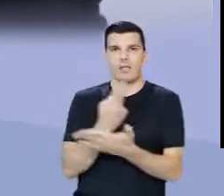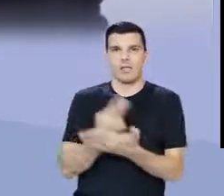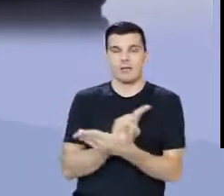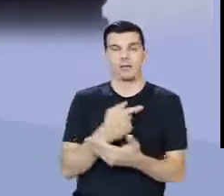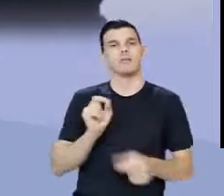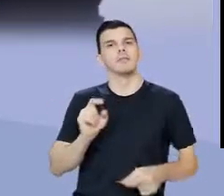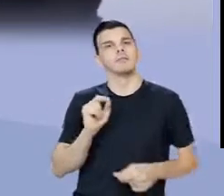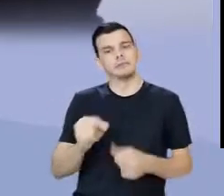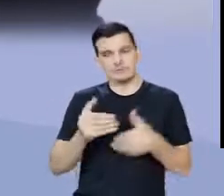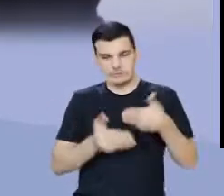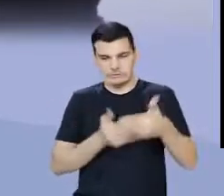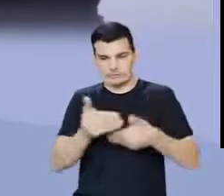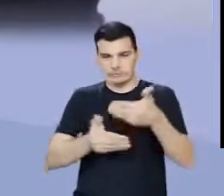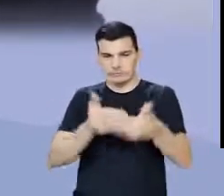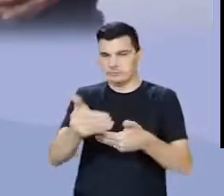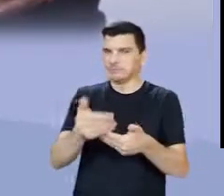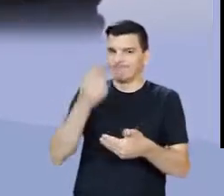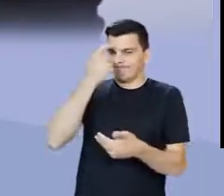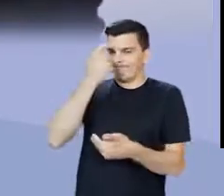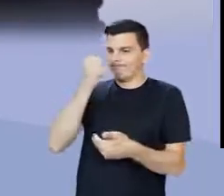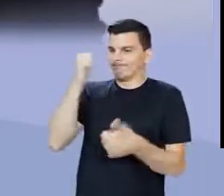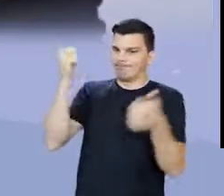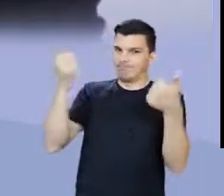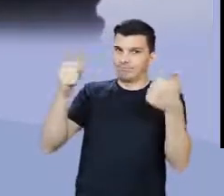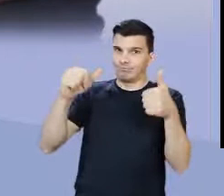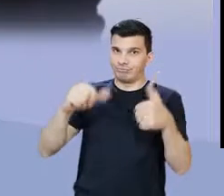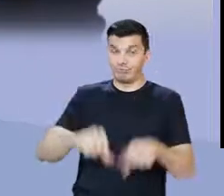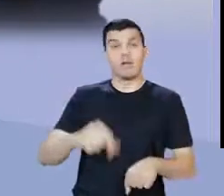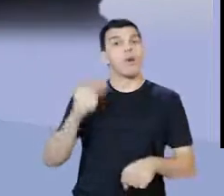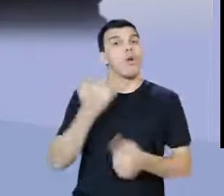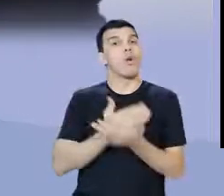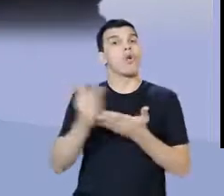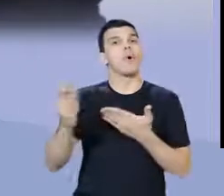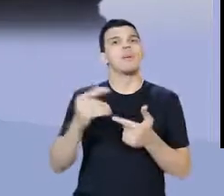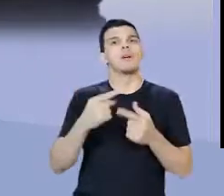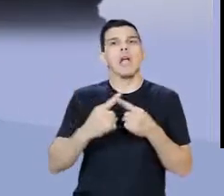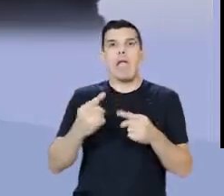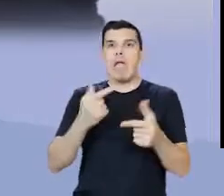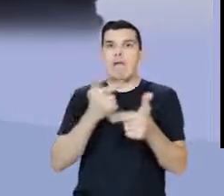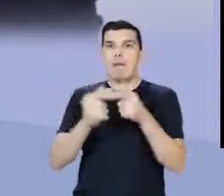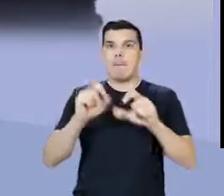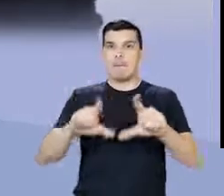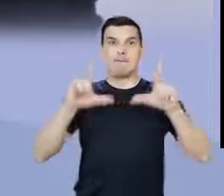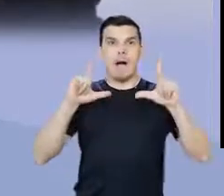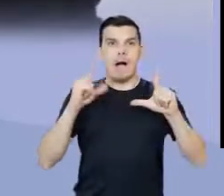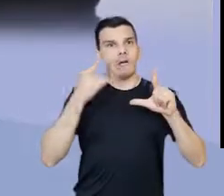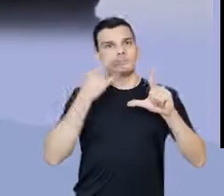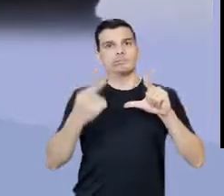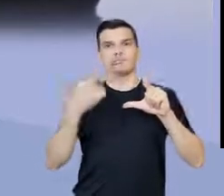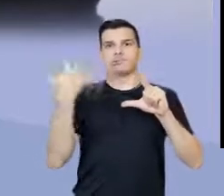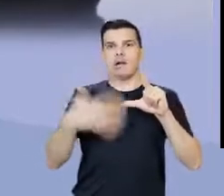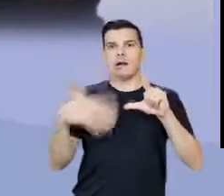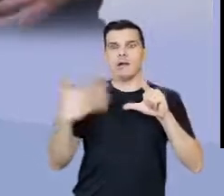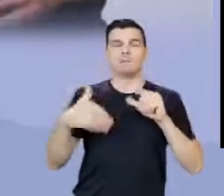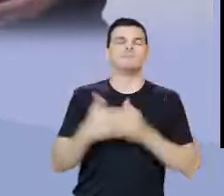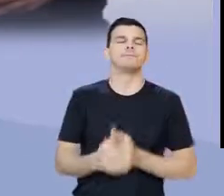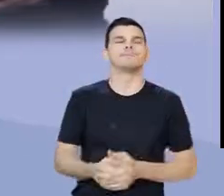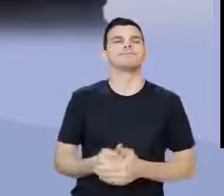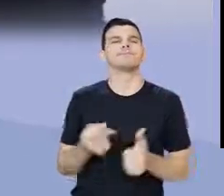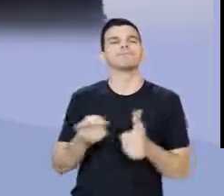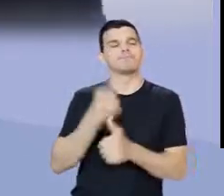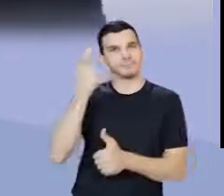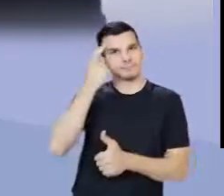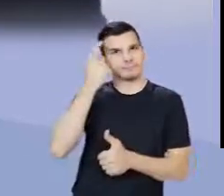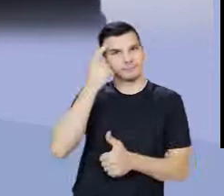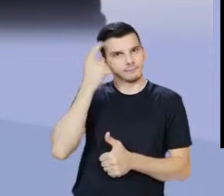deram errado, encaminharam, né? Não como era previsto. E aí começavam os primeiros escândalos assim que ele assume a presidência.